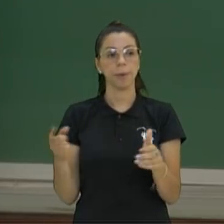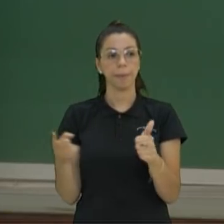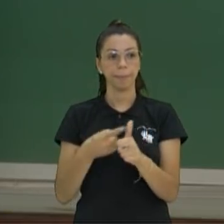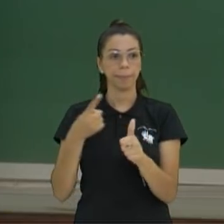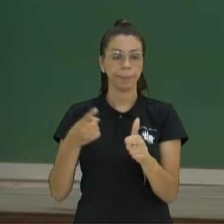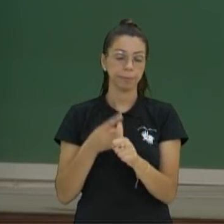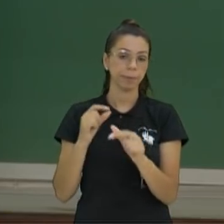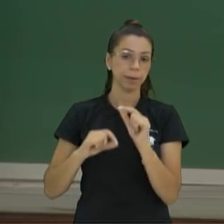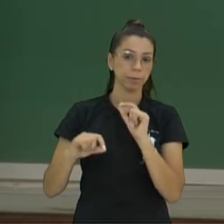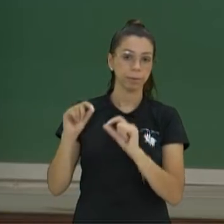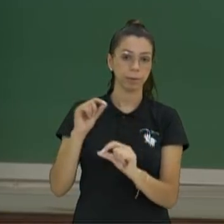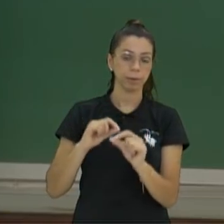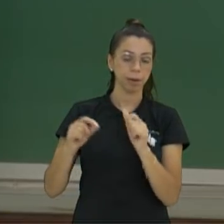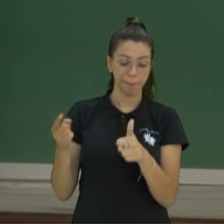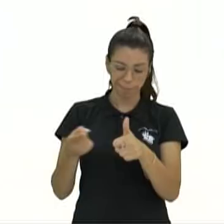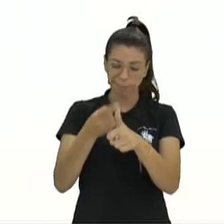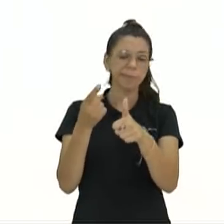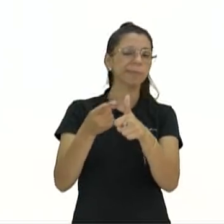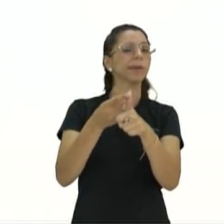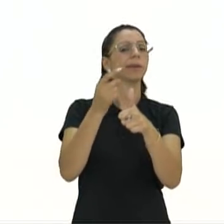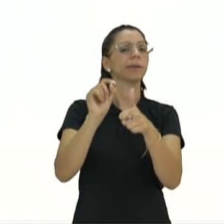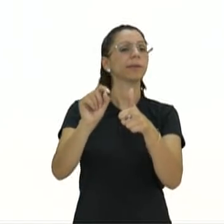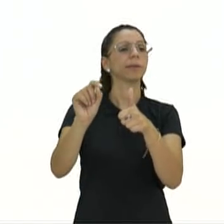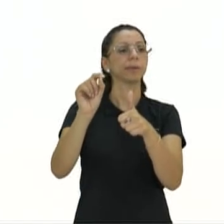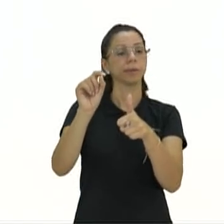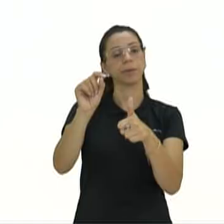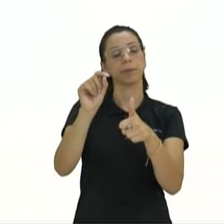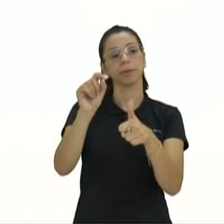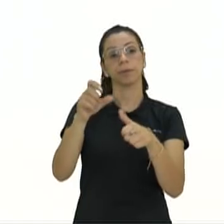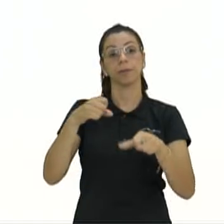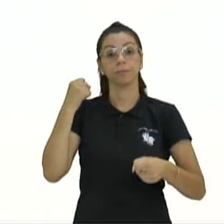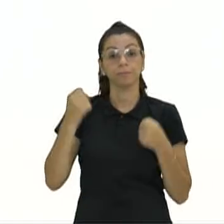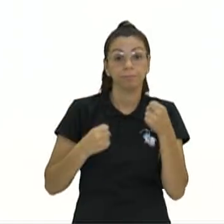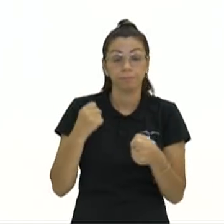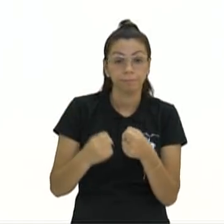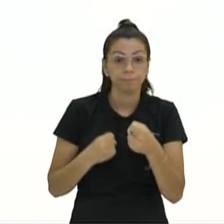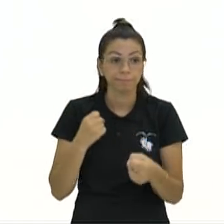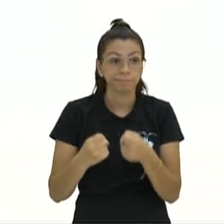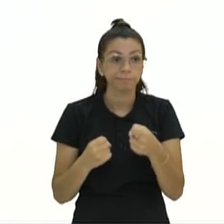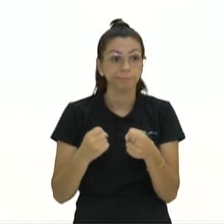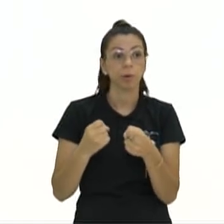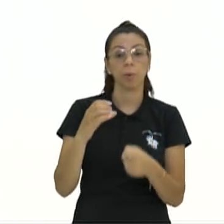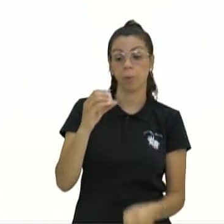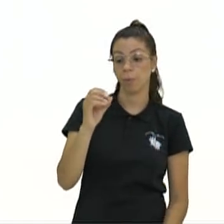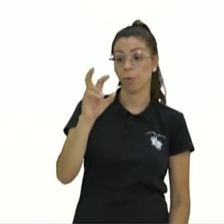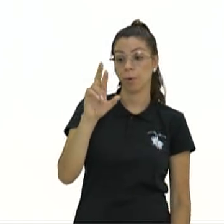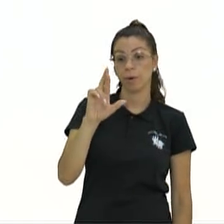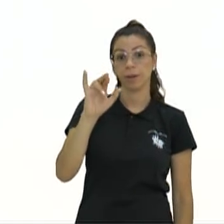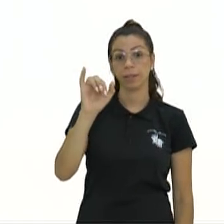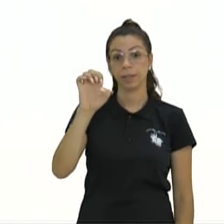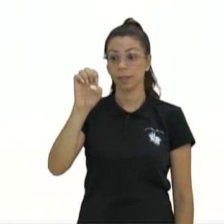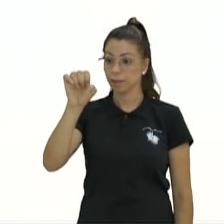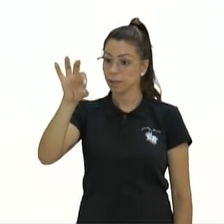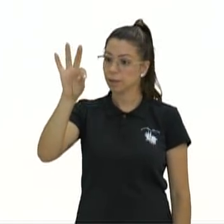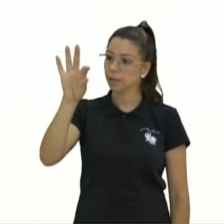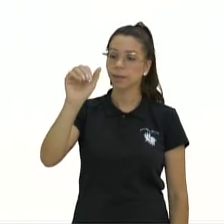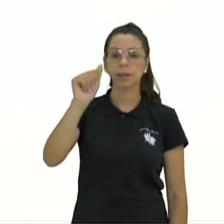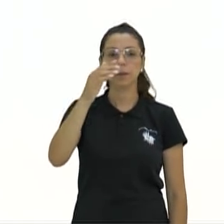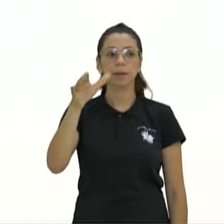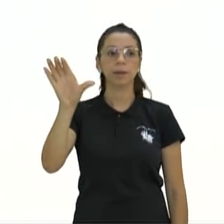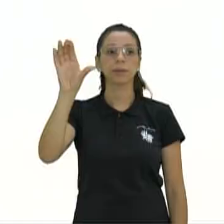primeiras lá, acho que foi a primeira que nós tratamos, foi a corrida de orientação. O que é a corrida de orientação? É